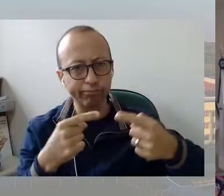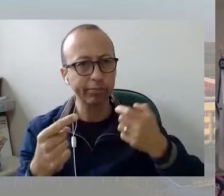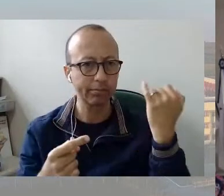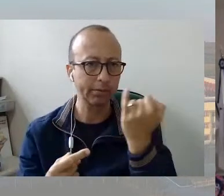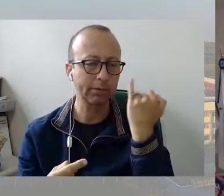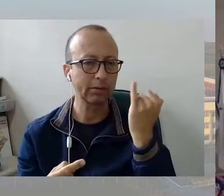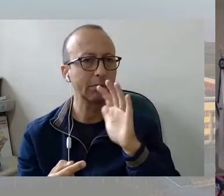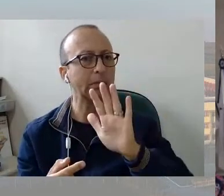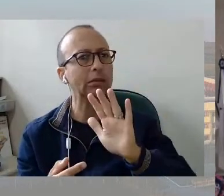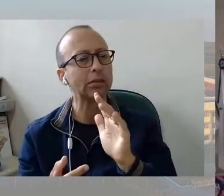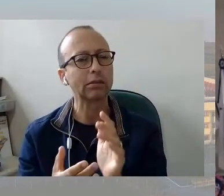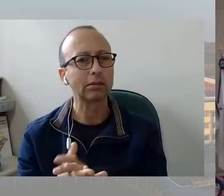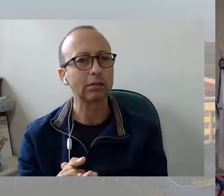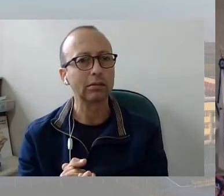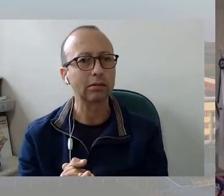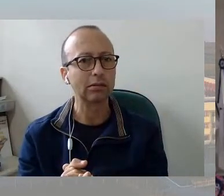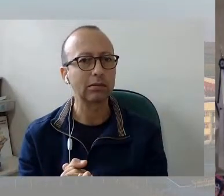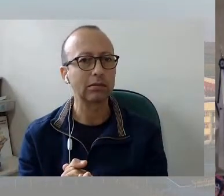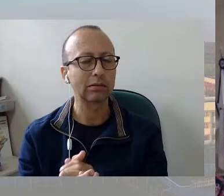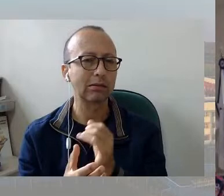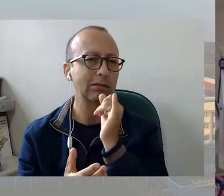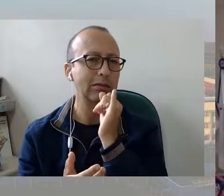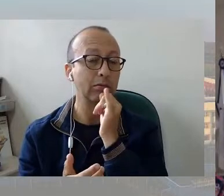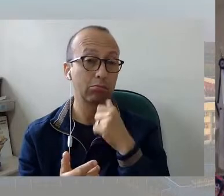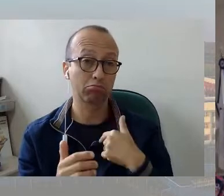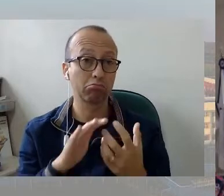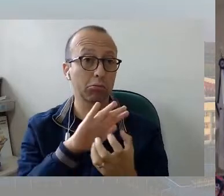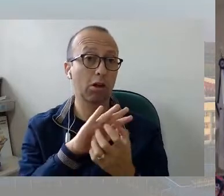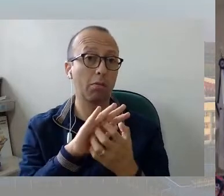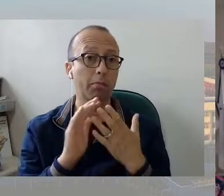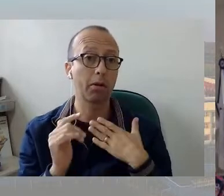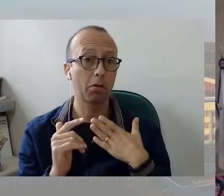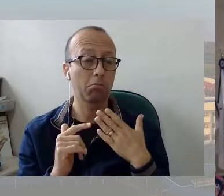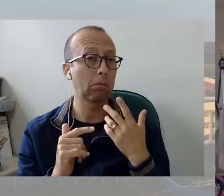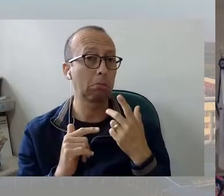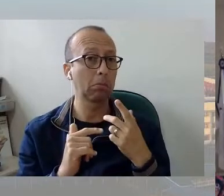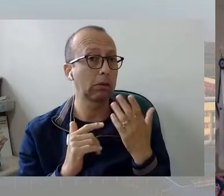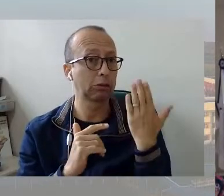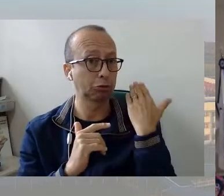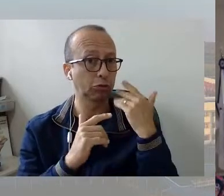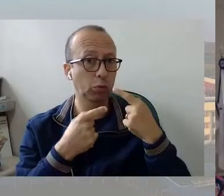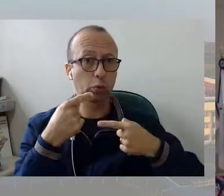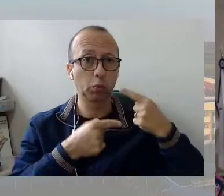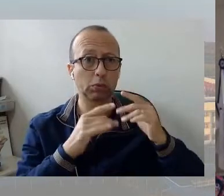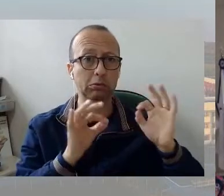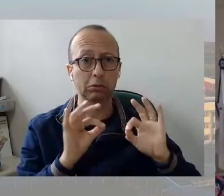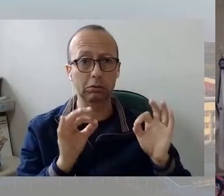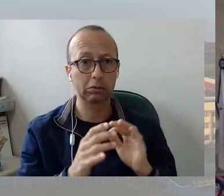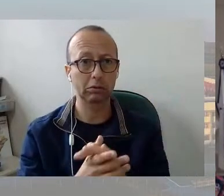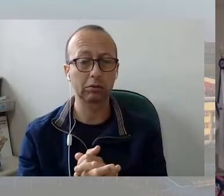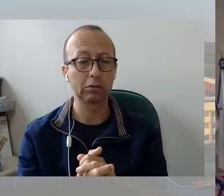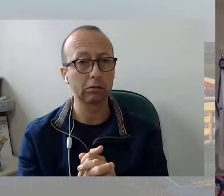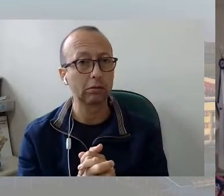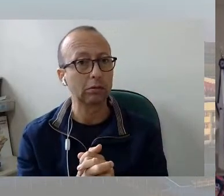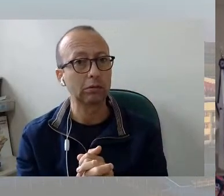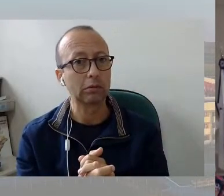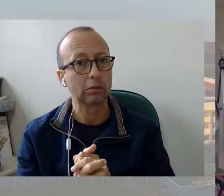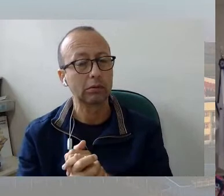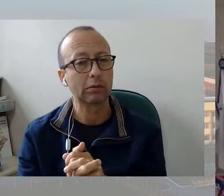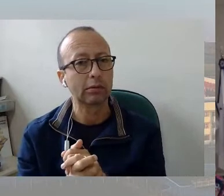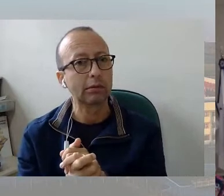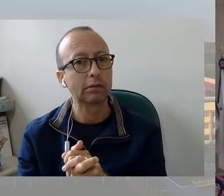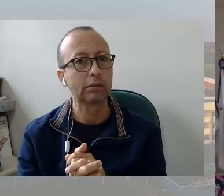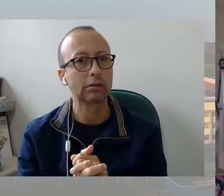sobre a possibilidade, porque, por exemplo, no meu campus não houve essa discussão, pelo menos não chegou entre o campus, se